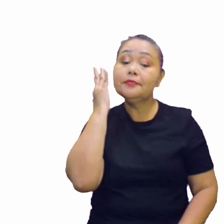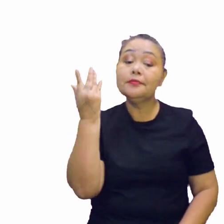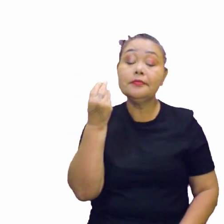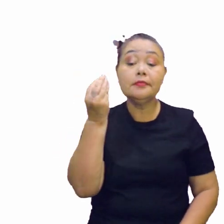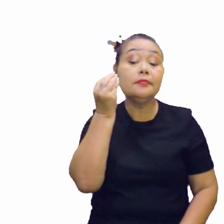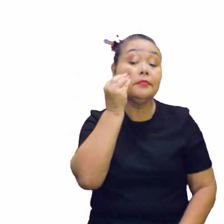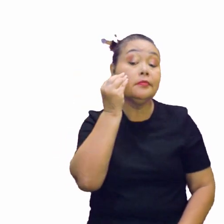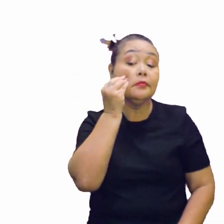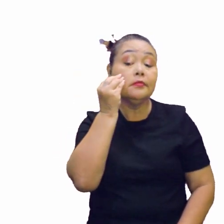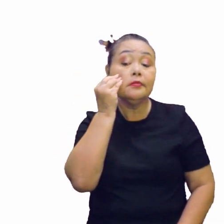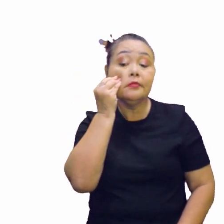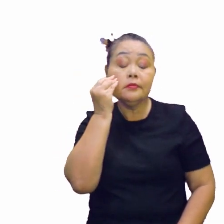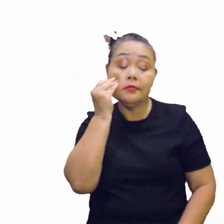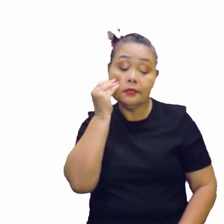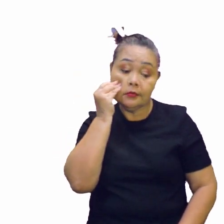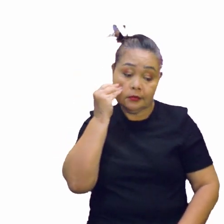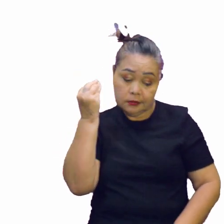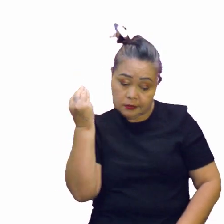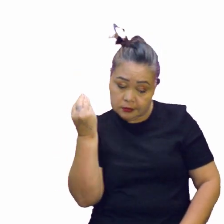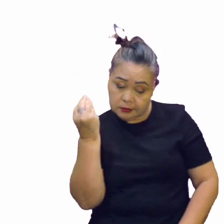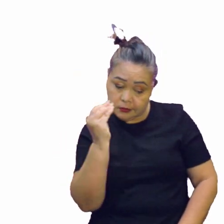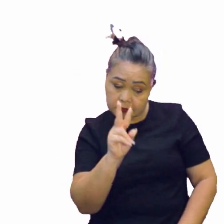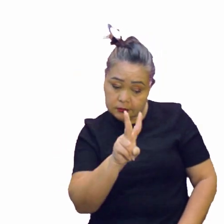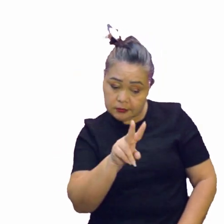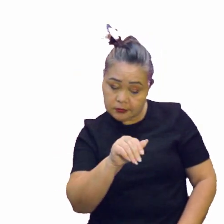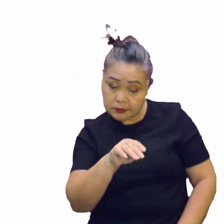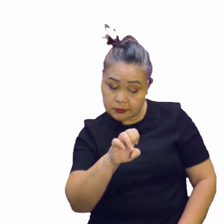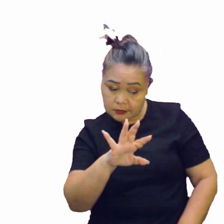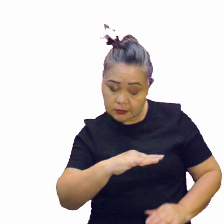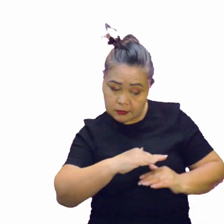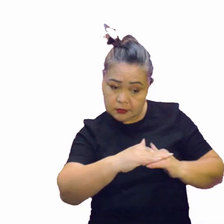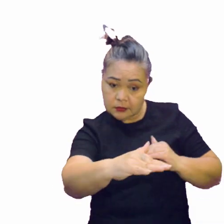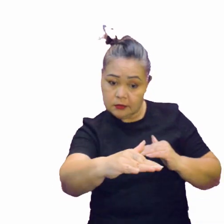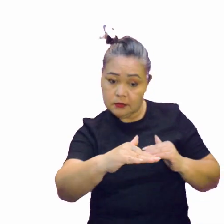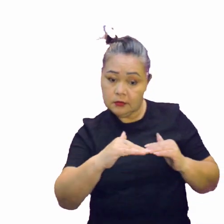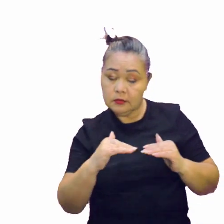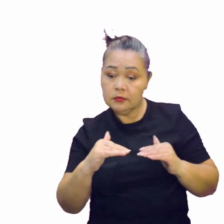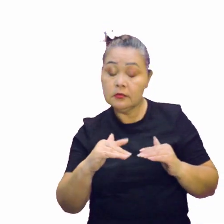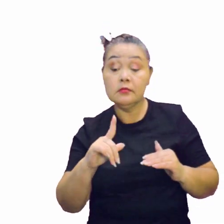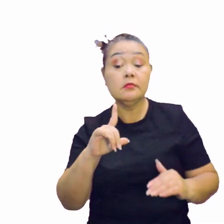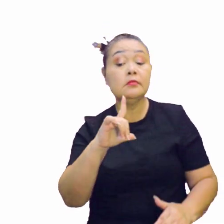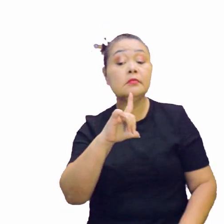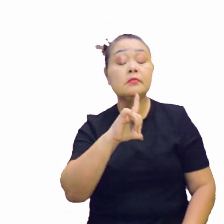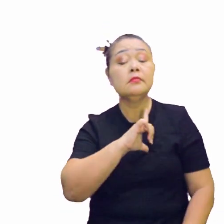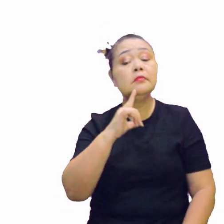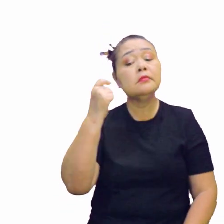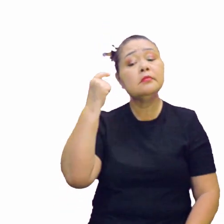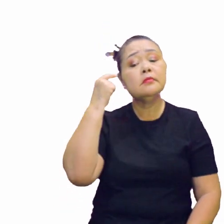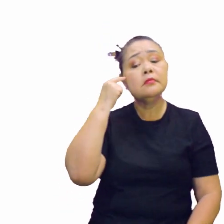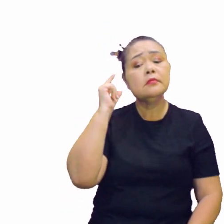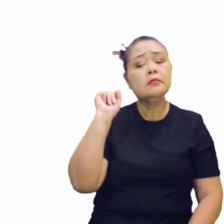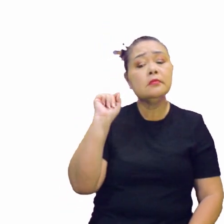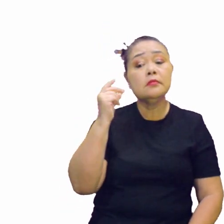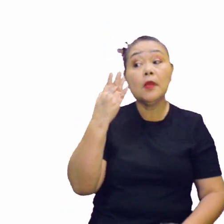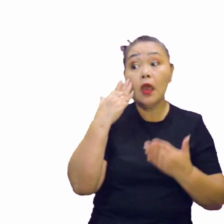um vegetal em uma determinada propriedade, você tem que pensar no que você não vê, que